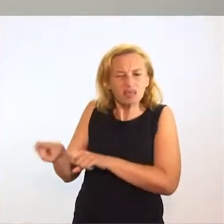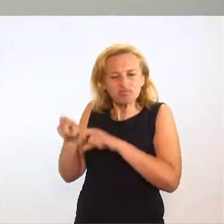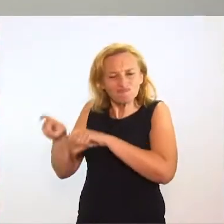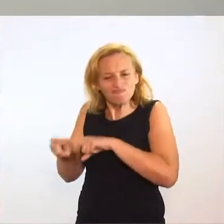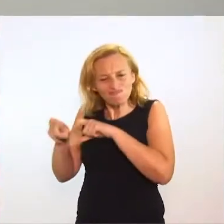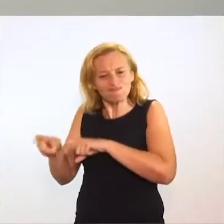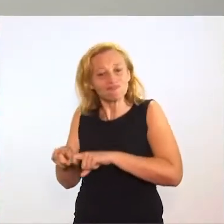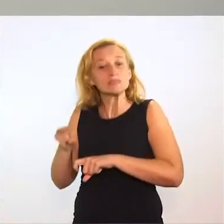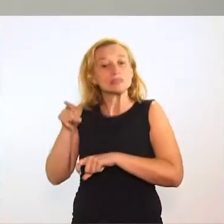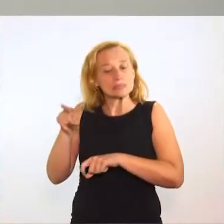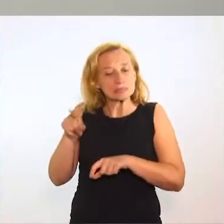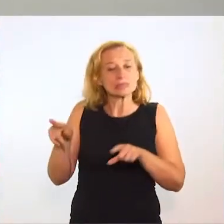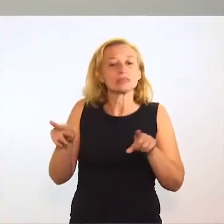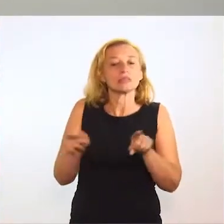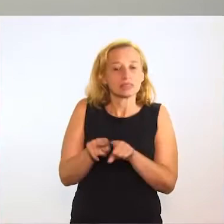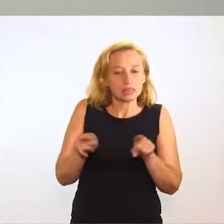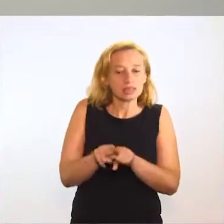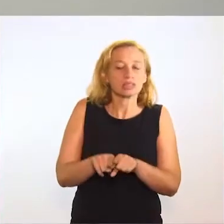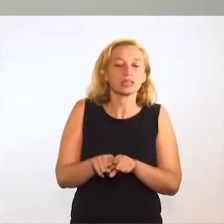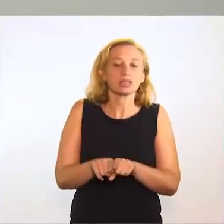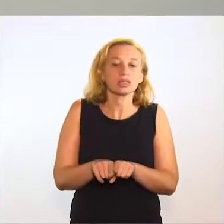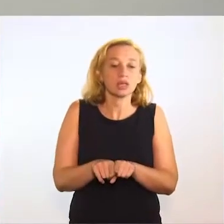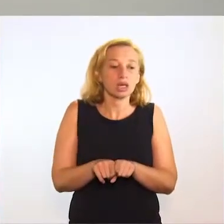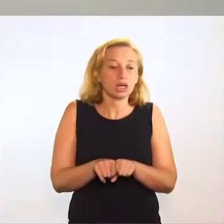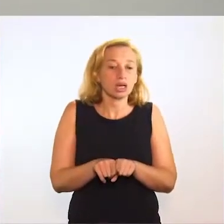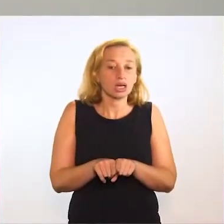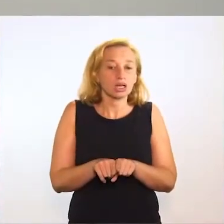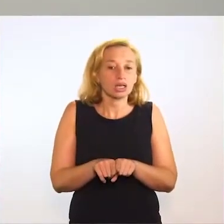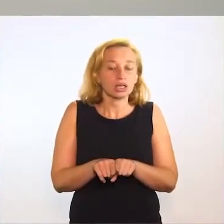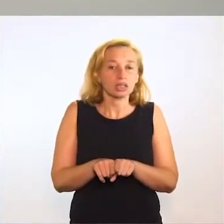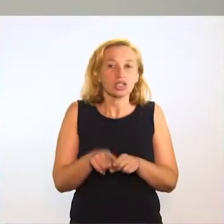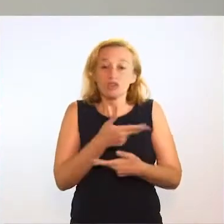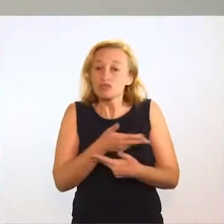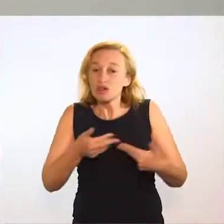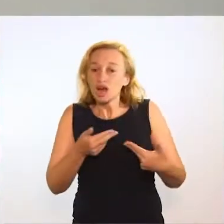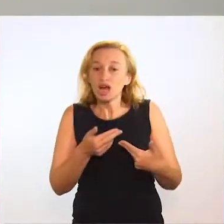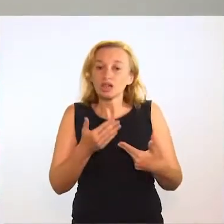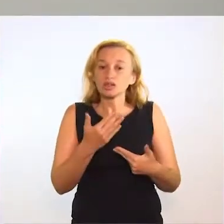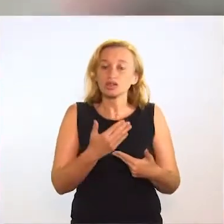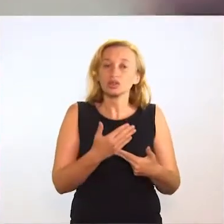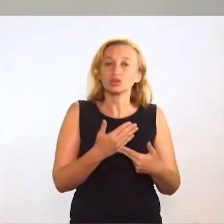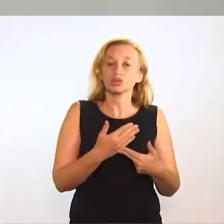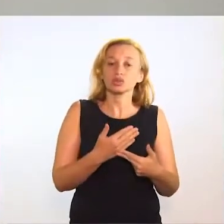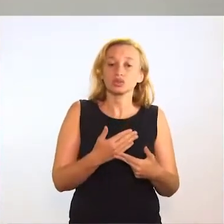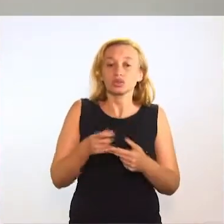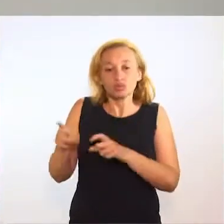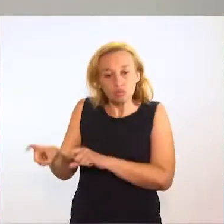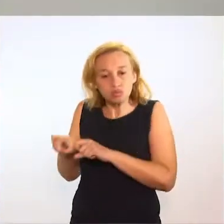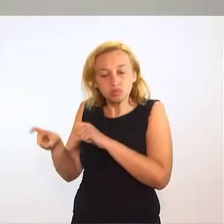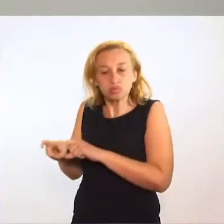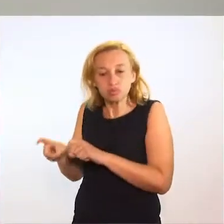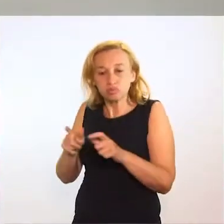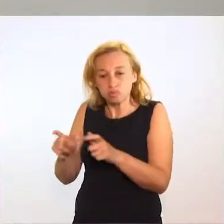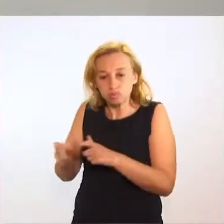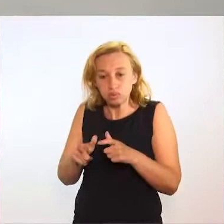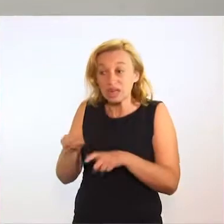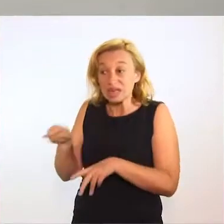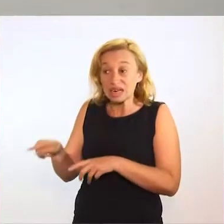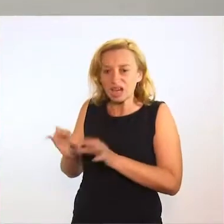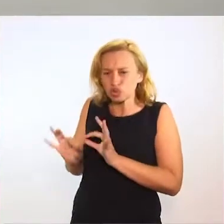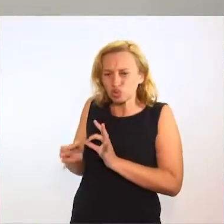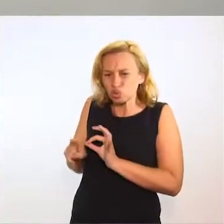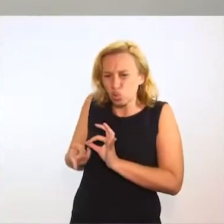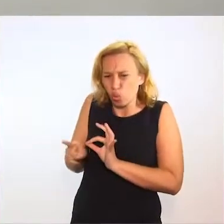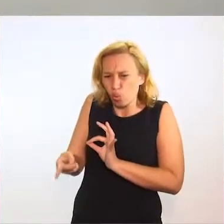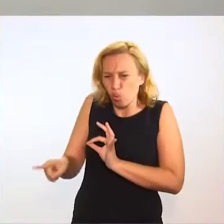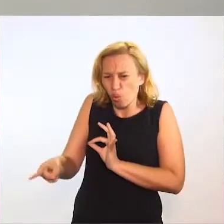meio rural, porque a gente tem também aqui no meio rural, a gente trabalha em algumas periferias, trabalha em vários tipos de modelo também no meio rural. E